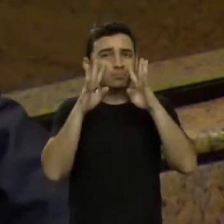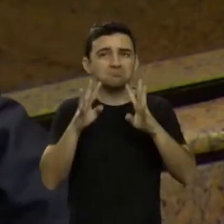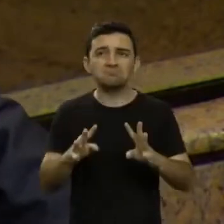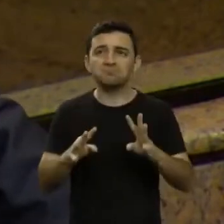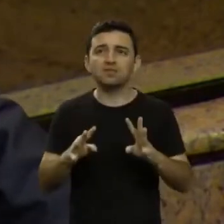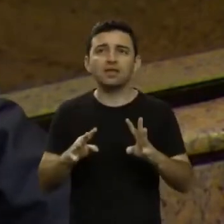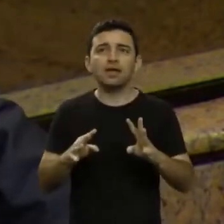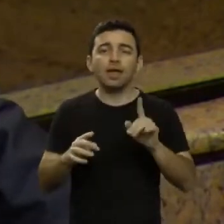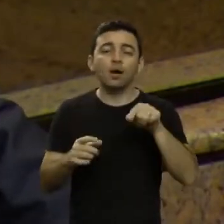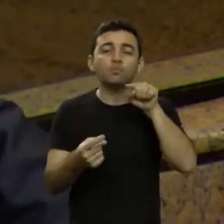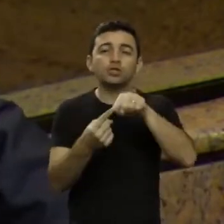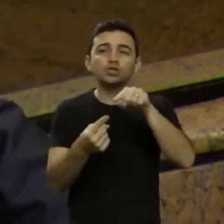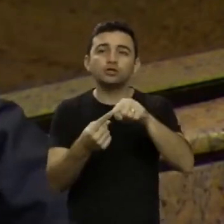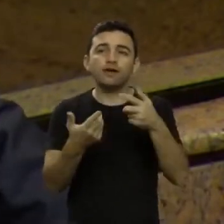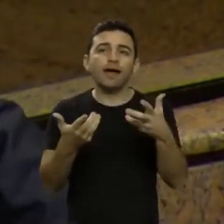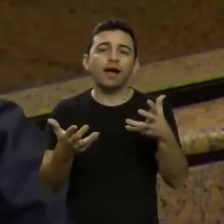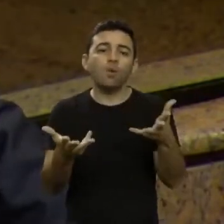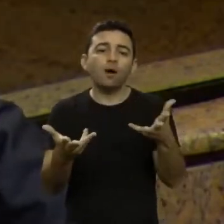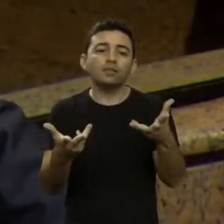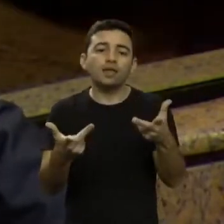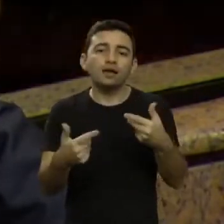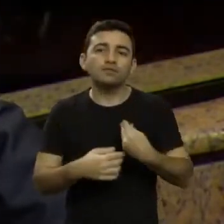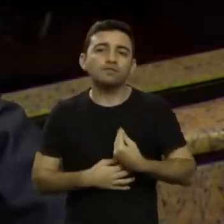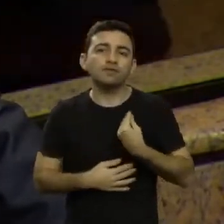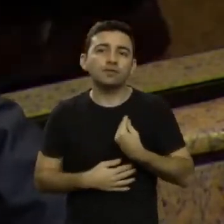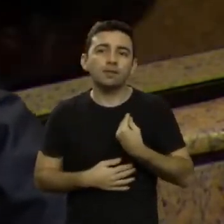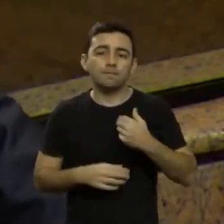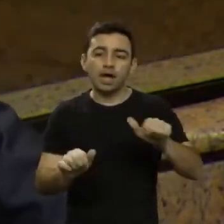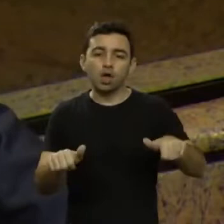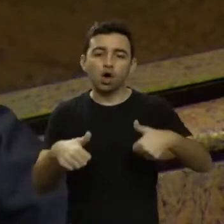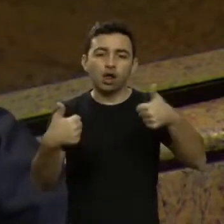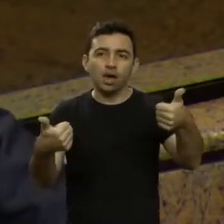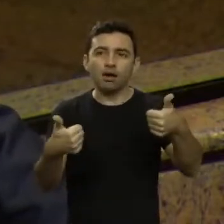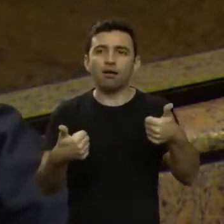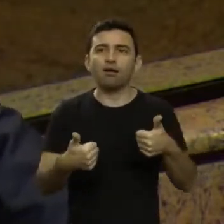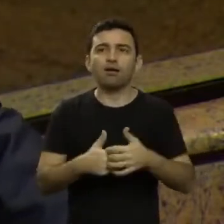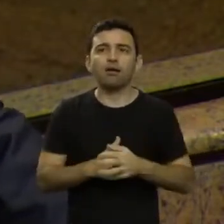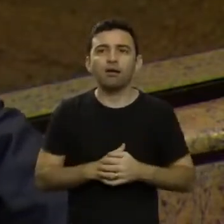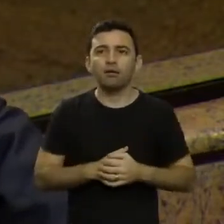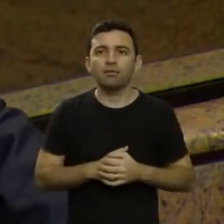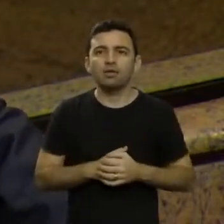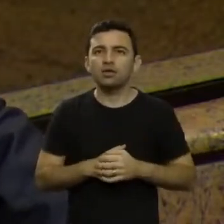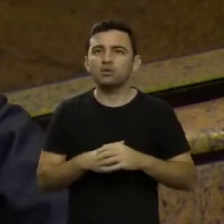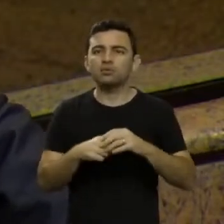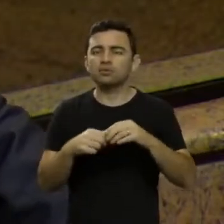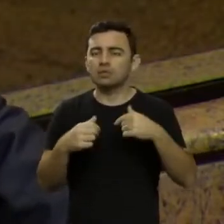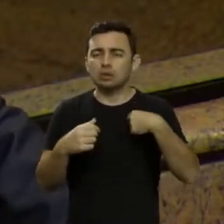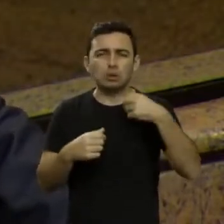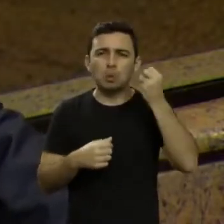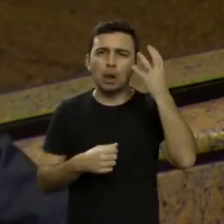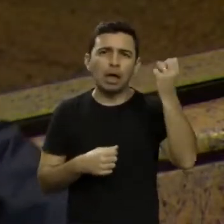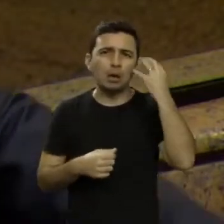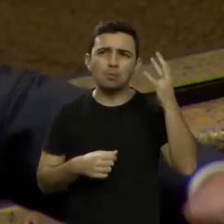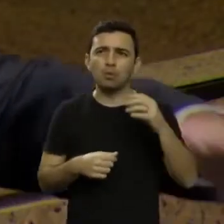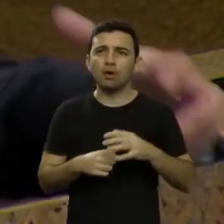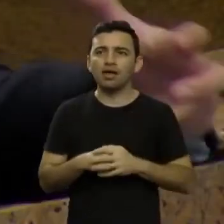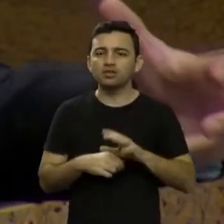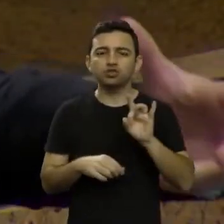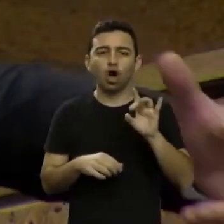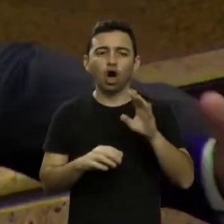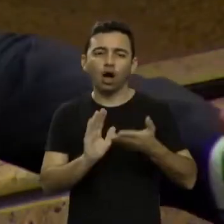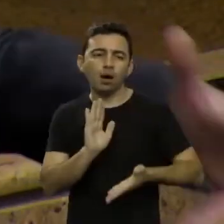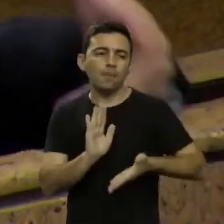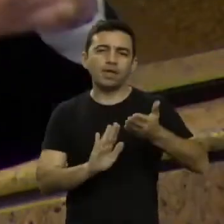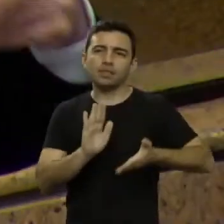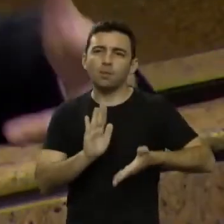final era melhorar a qualidade do serviço prestado à população. Eu não lembro. Eu, sinceramente, não lembro. É sempre aumento de